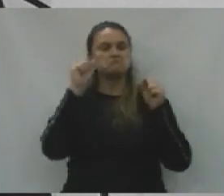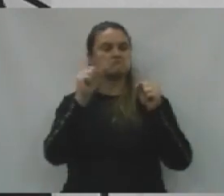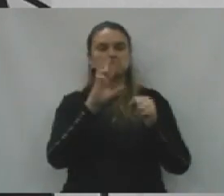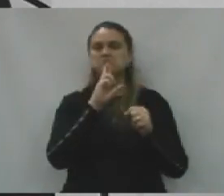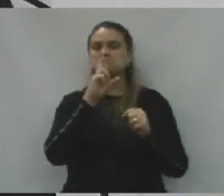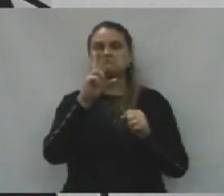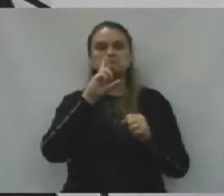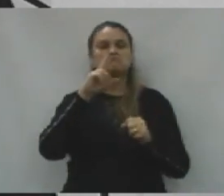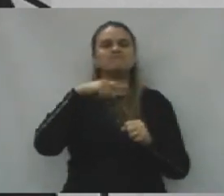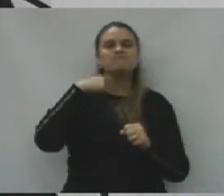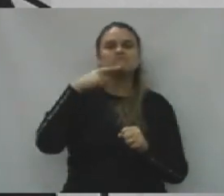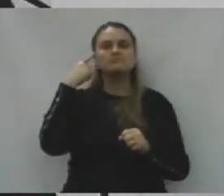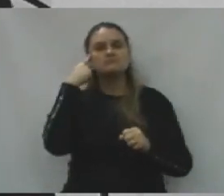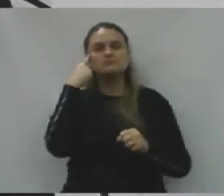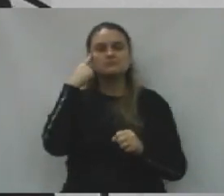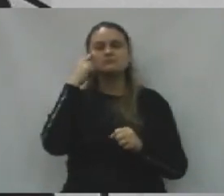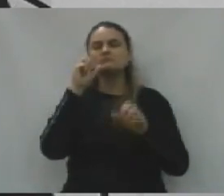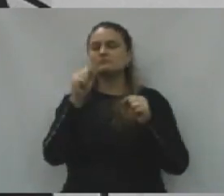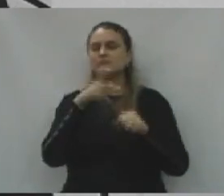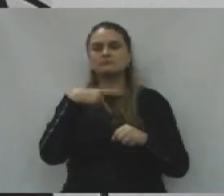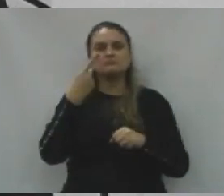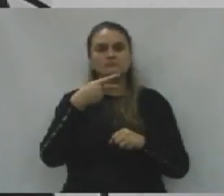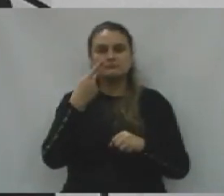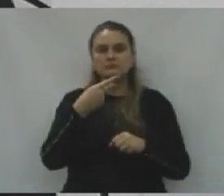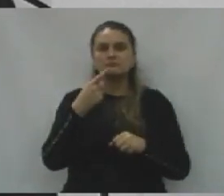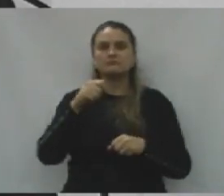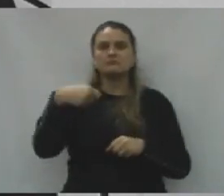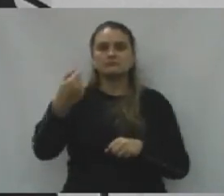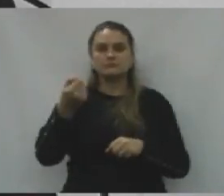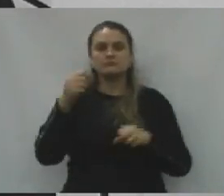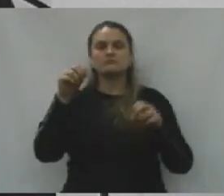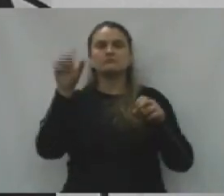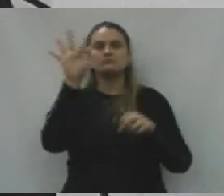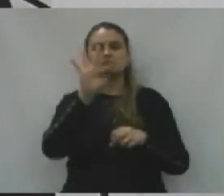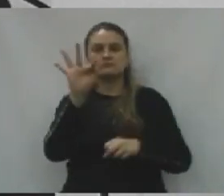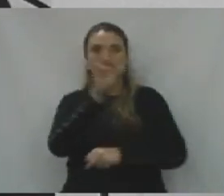qualquer dúvida, para falar um pouco mais da Uniuv,